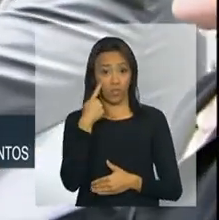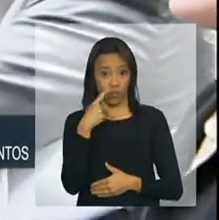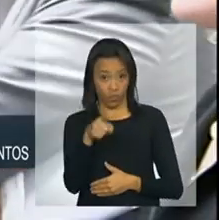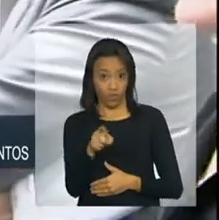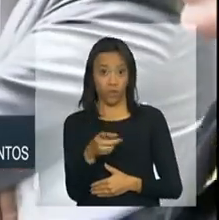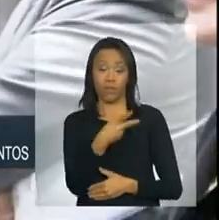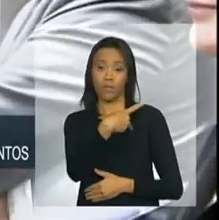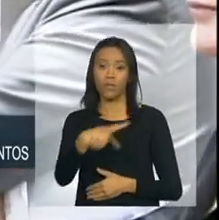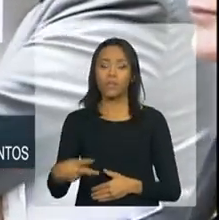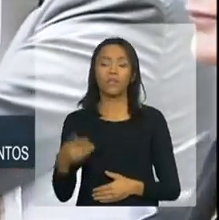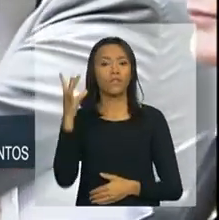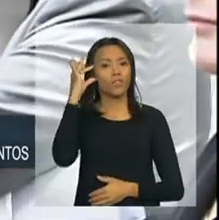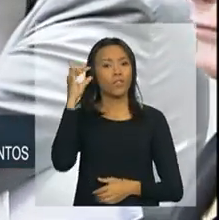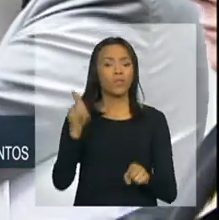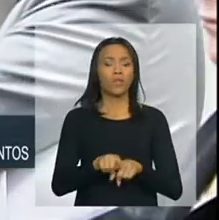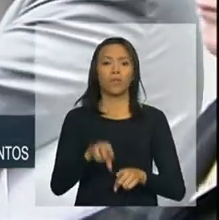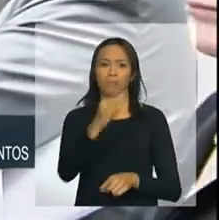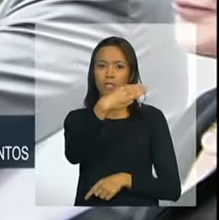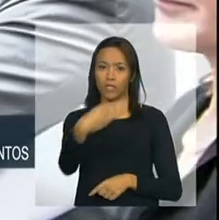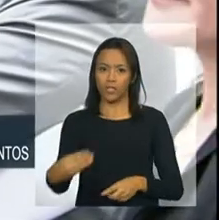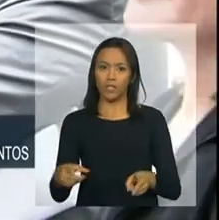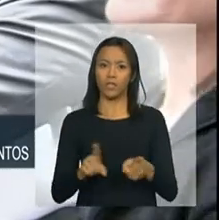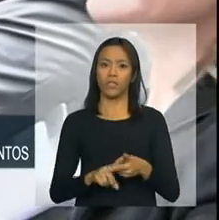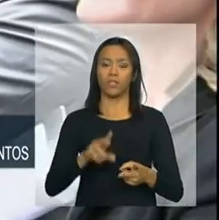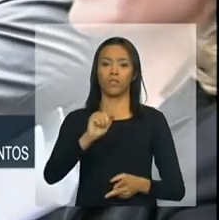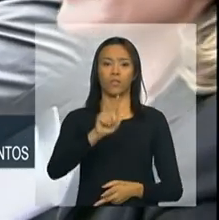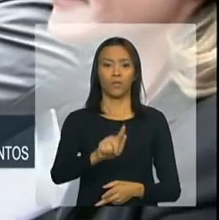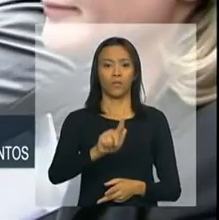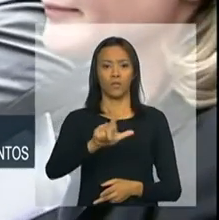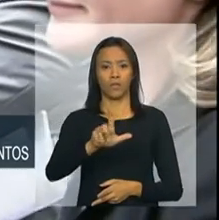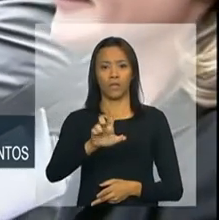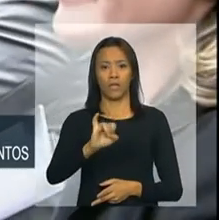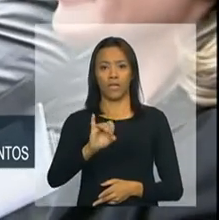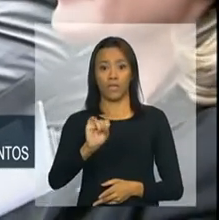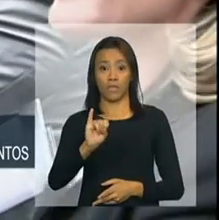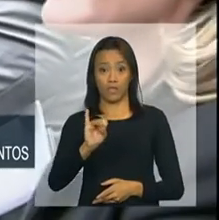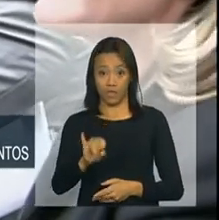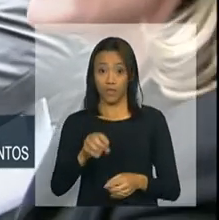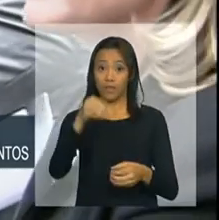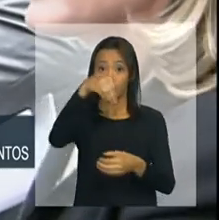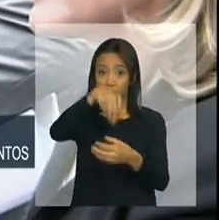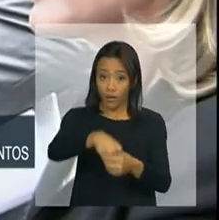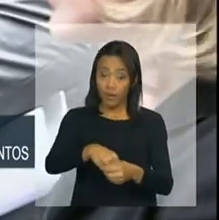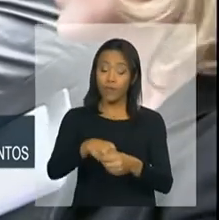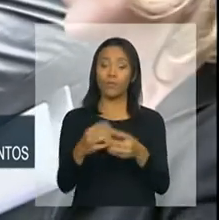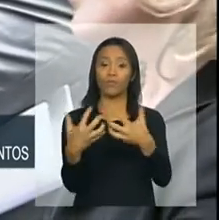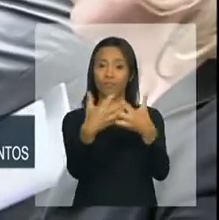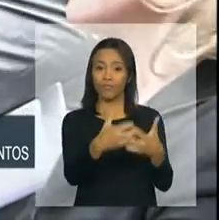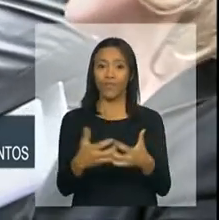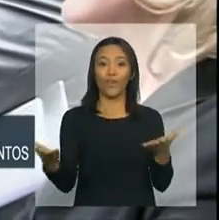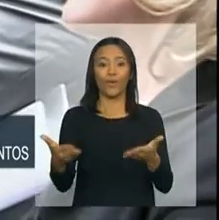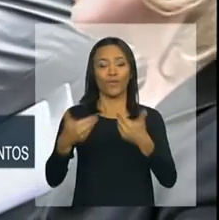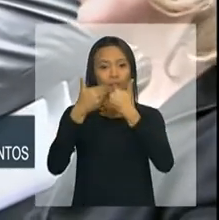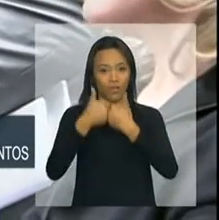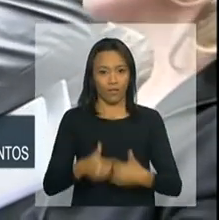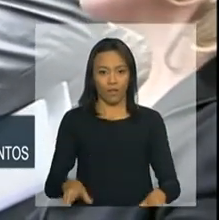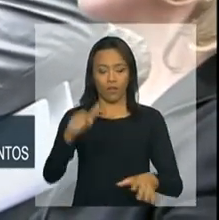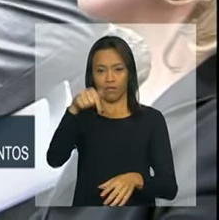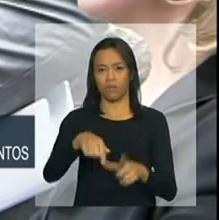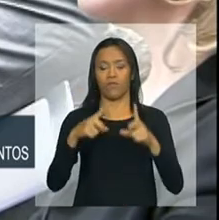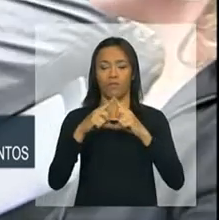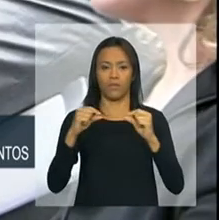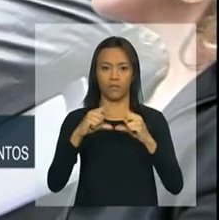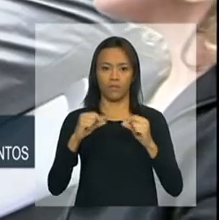ministros José Eduardo Cardoso gaz Hoffman dentro da unidade móvel que está sendo inaugurada hoje aqui